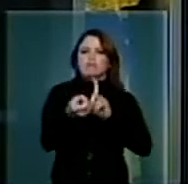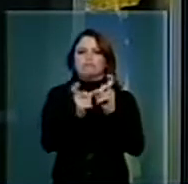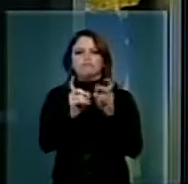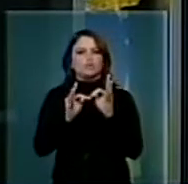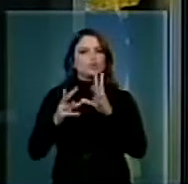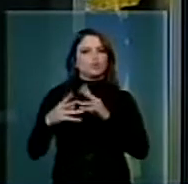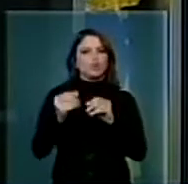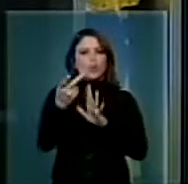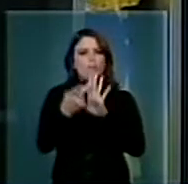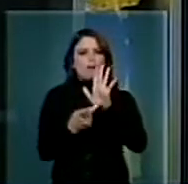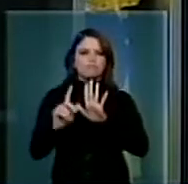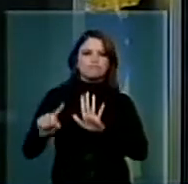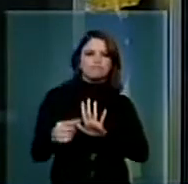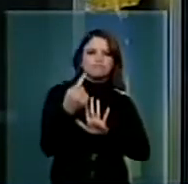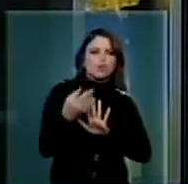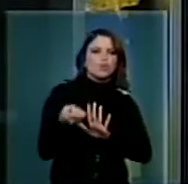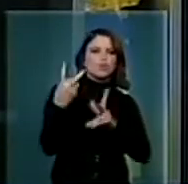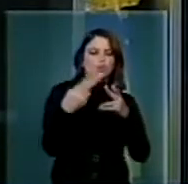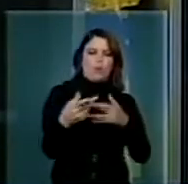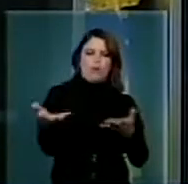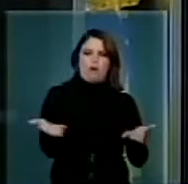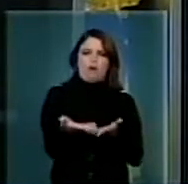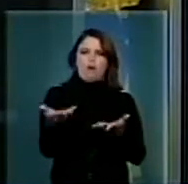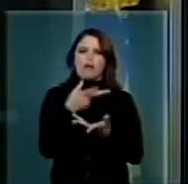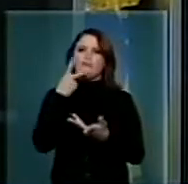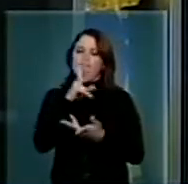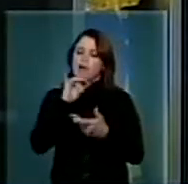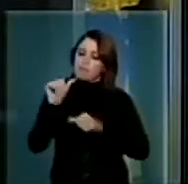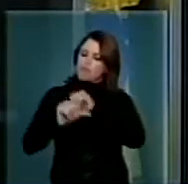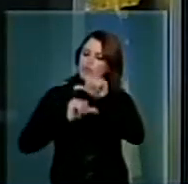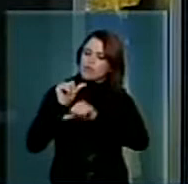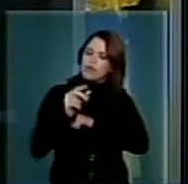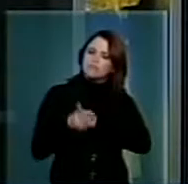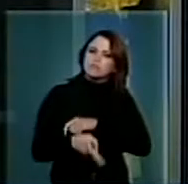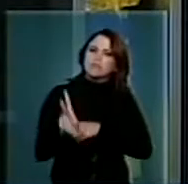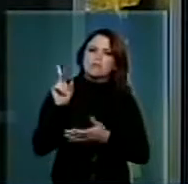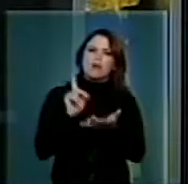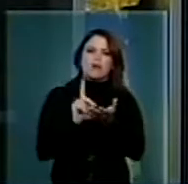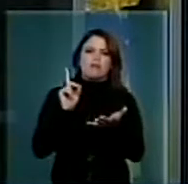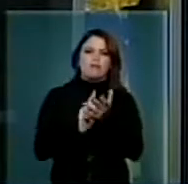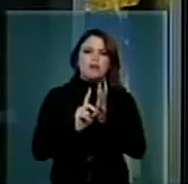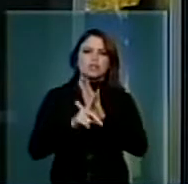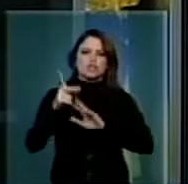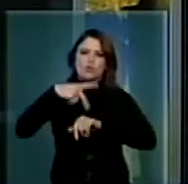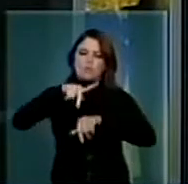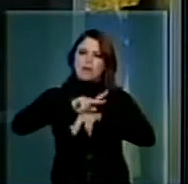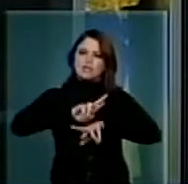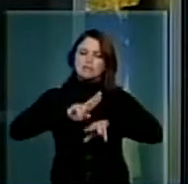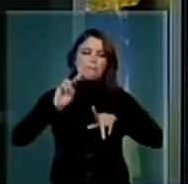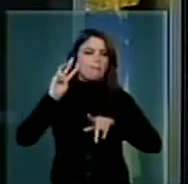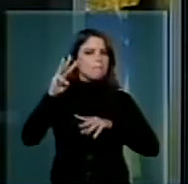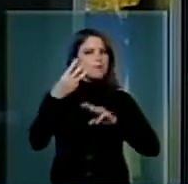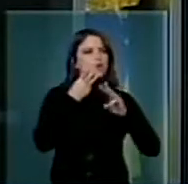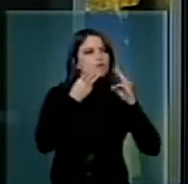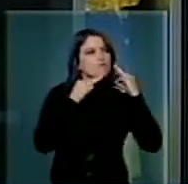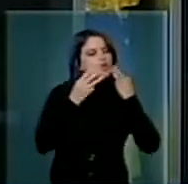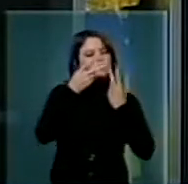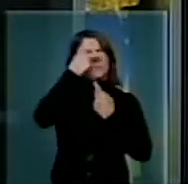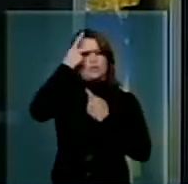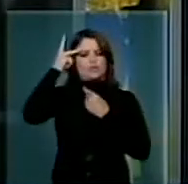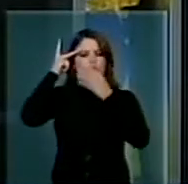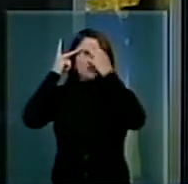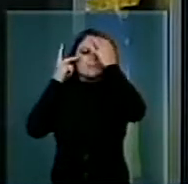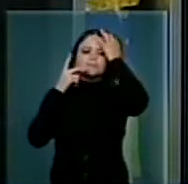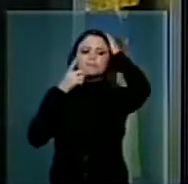plano ousado como este, que mudará para sempre a realidade da nação e de milhões e milhões de cidadãos.